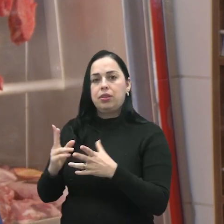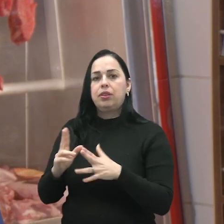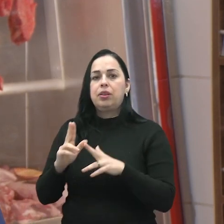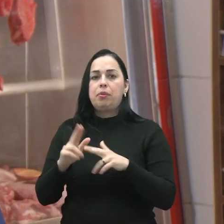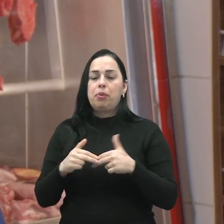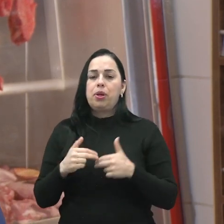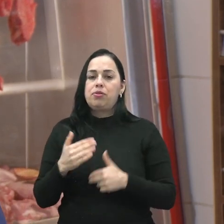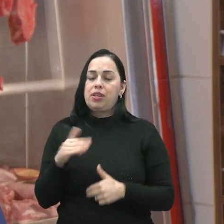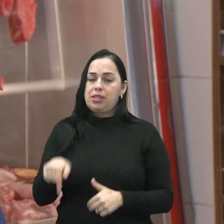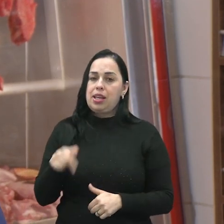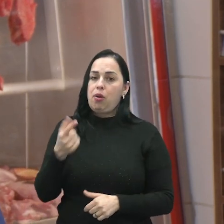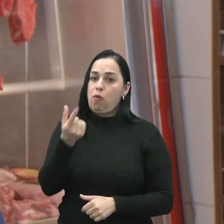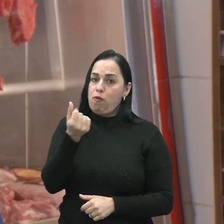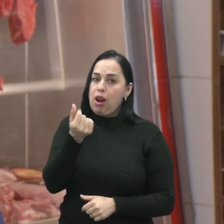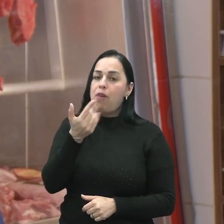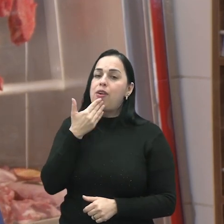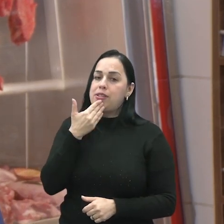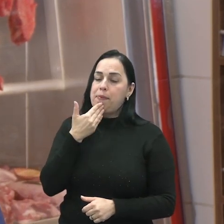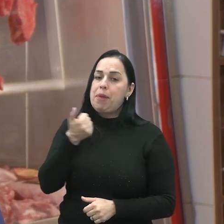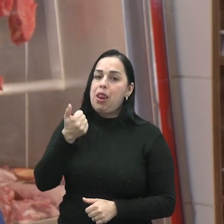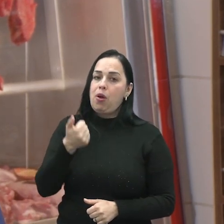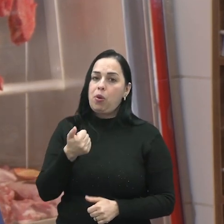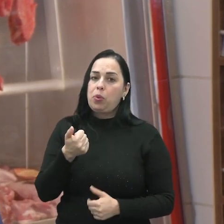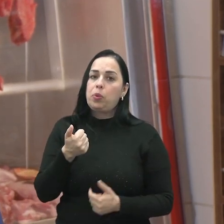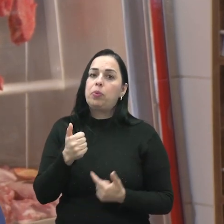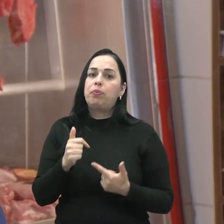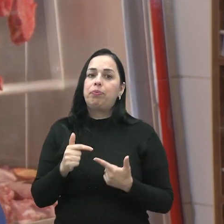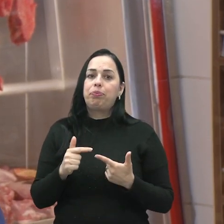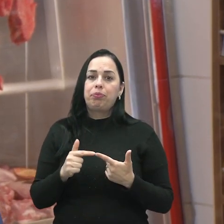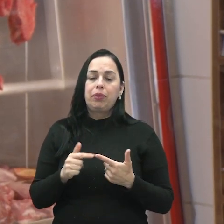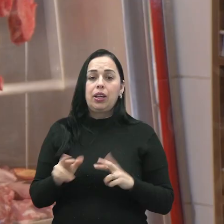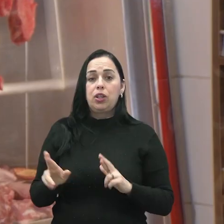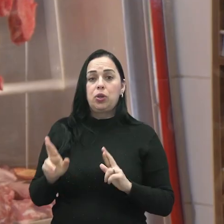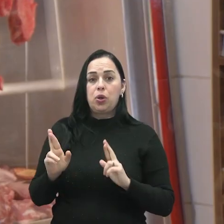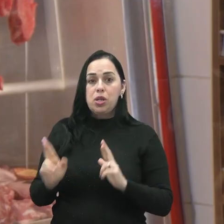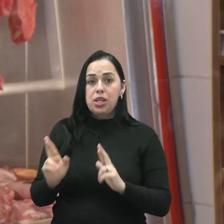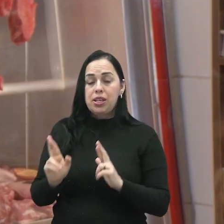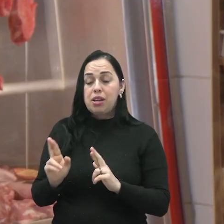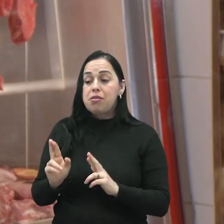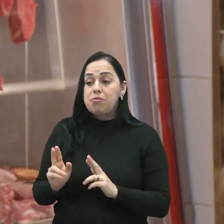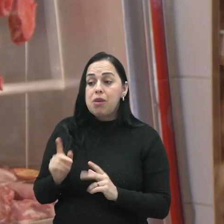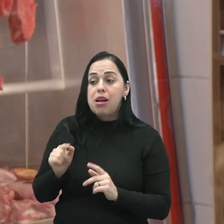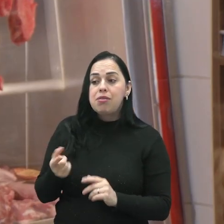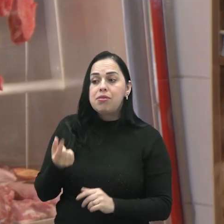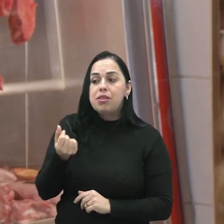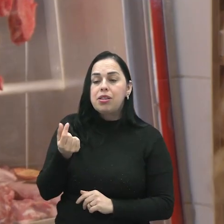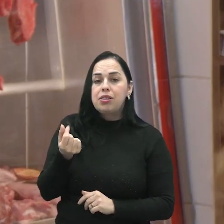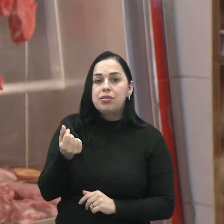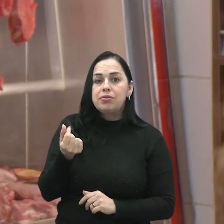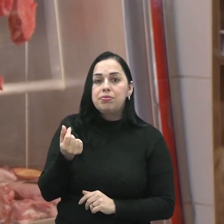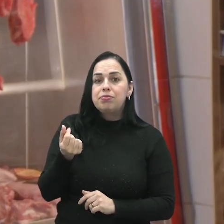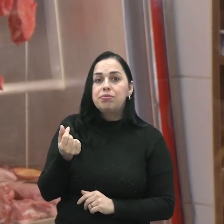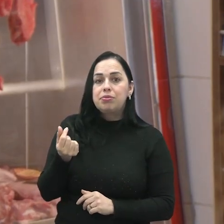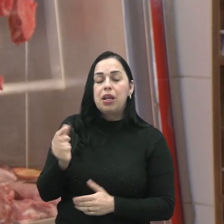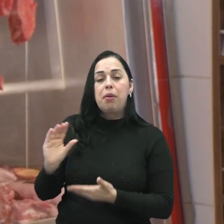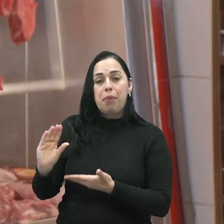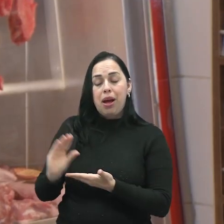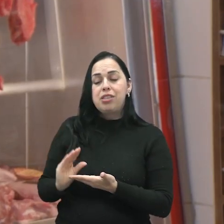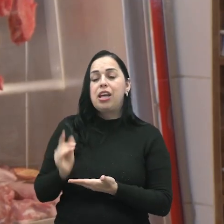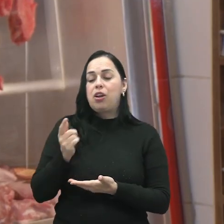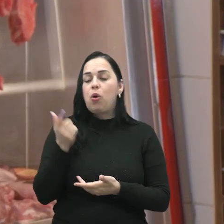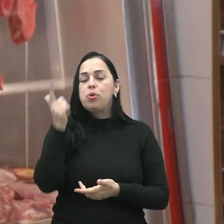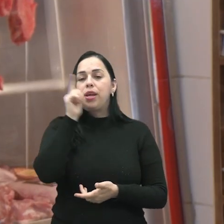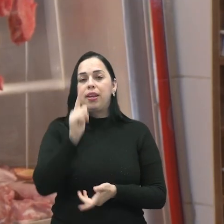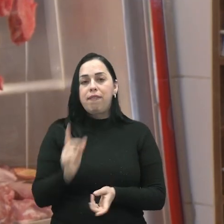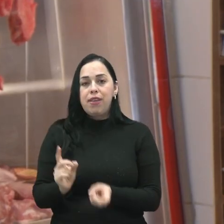isso acaba melhorando para nós a questão do preço e torcer para que esse preço chegue, essa diferença chegue até a gente, para que a